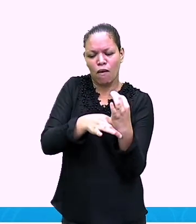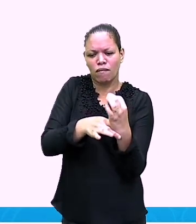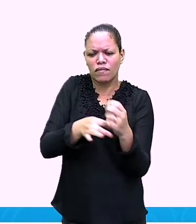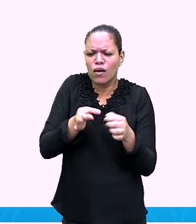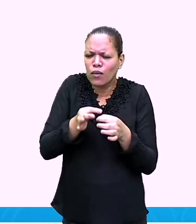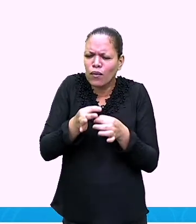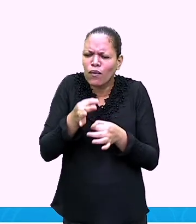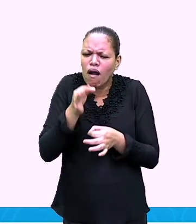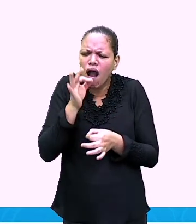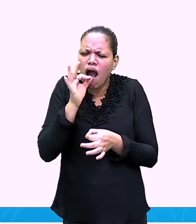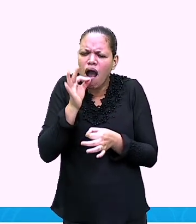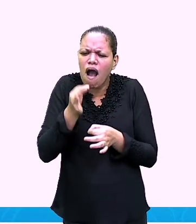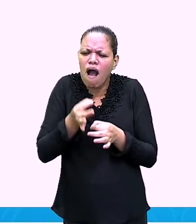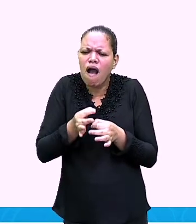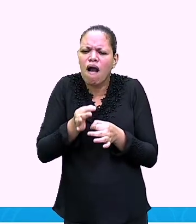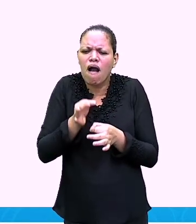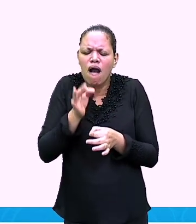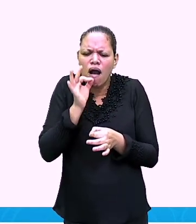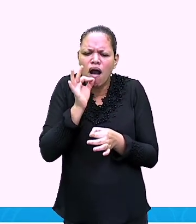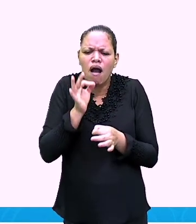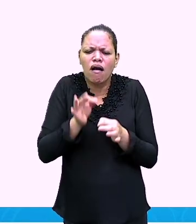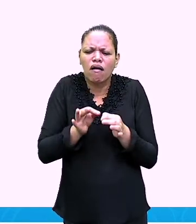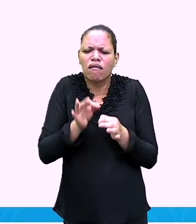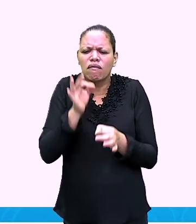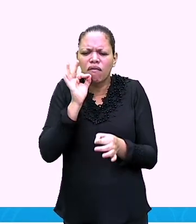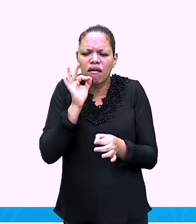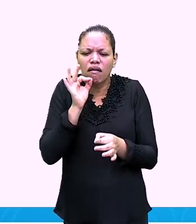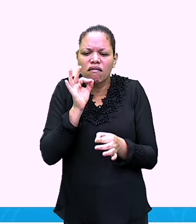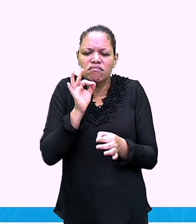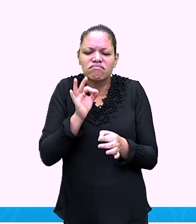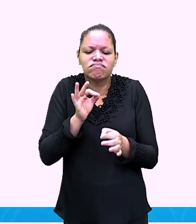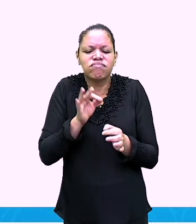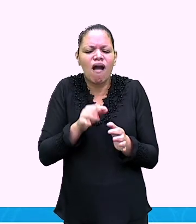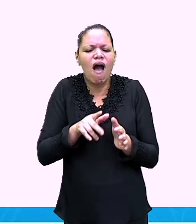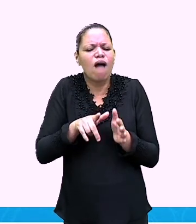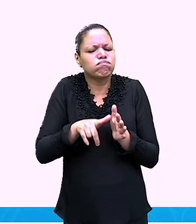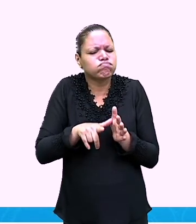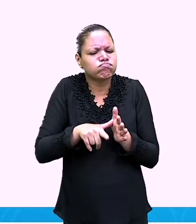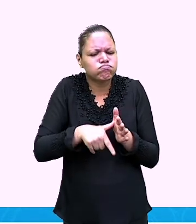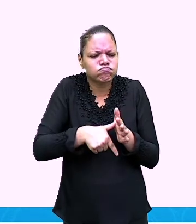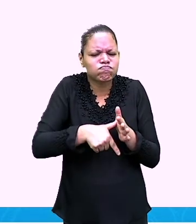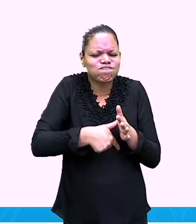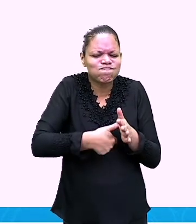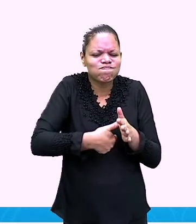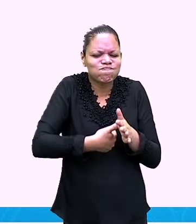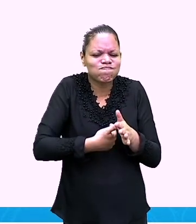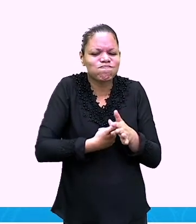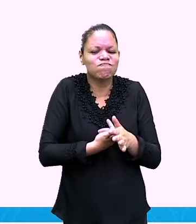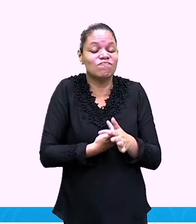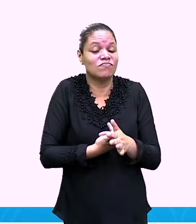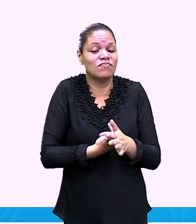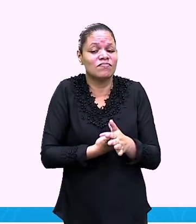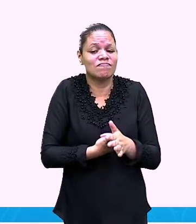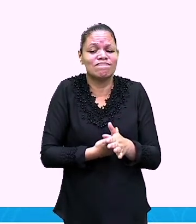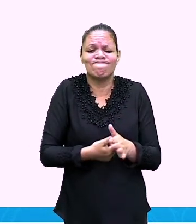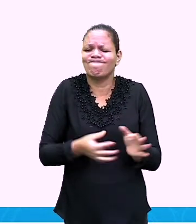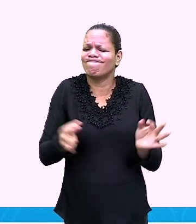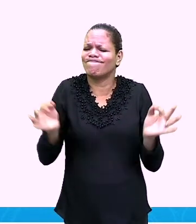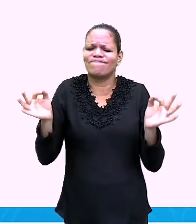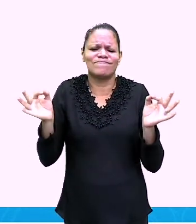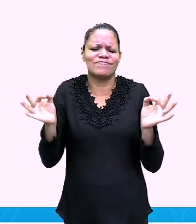está demorando. Aqui tem uma palavra só. Com certeza